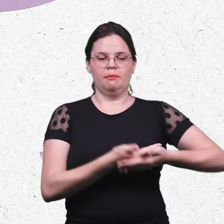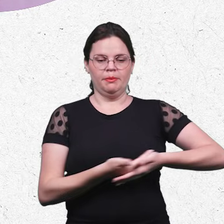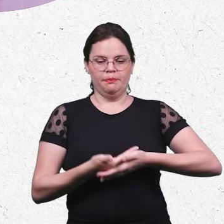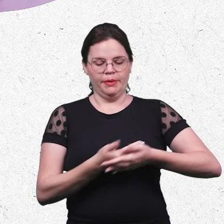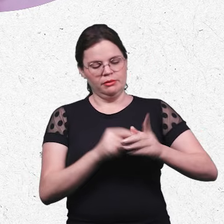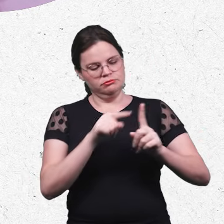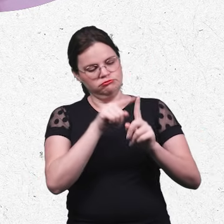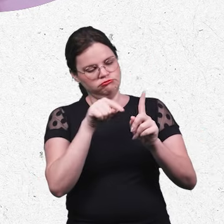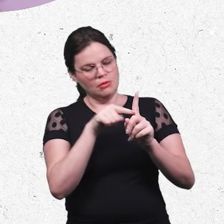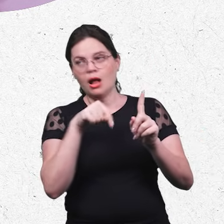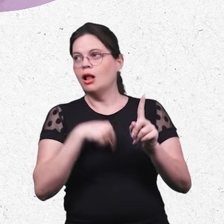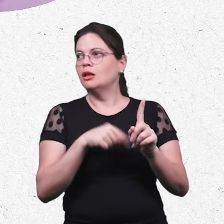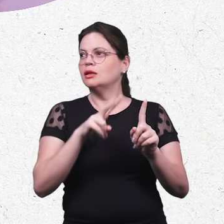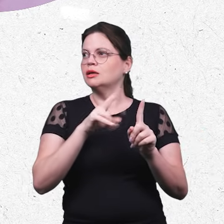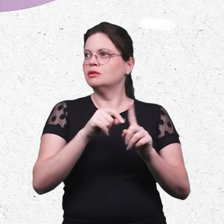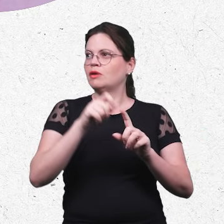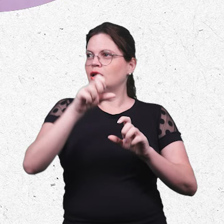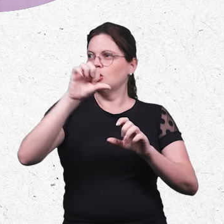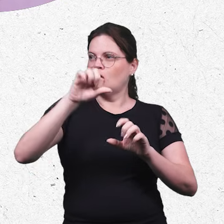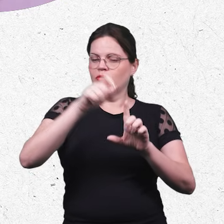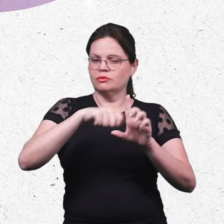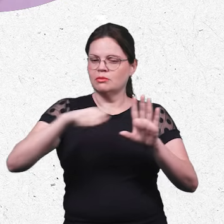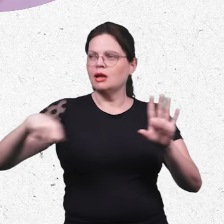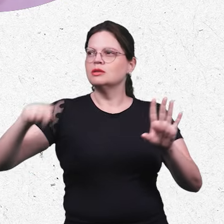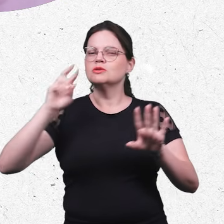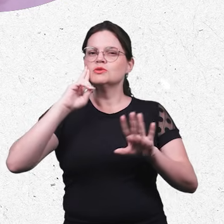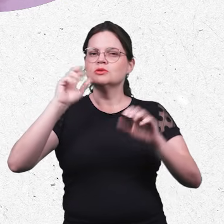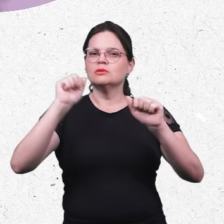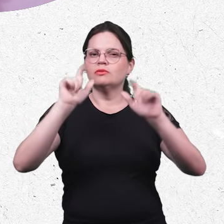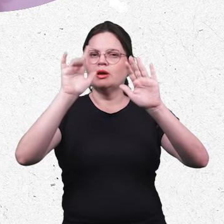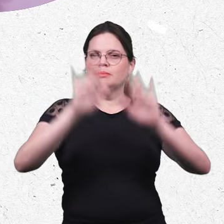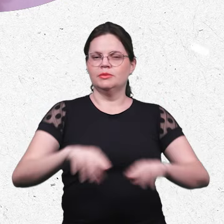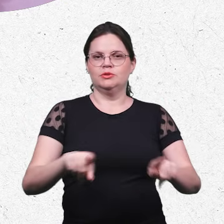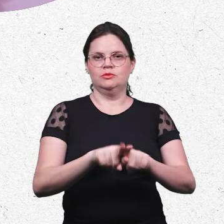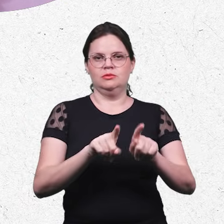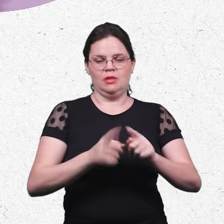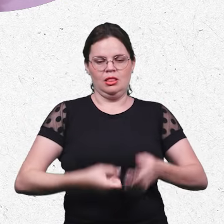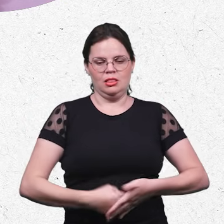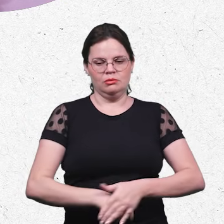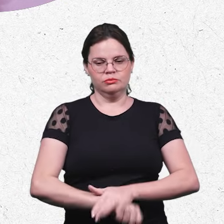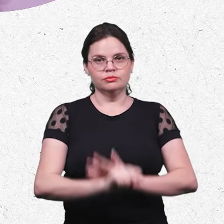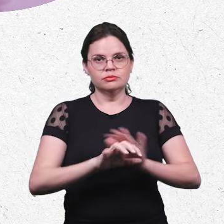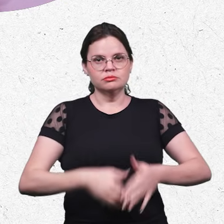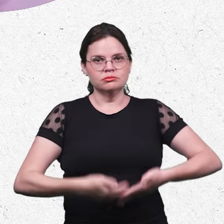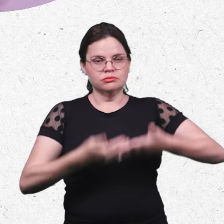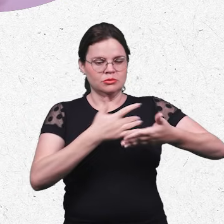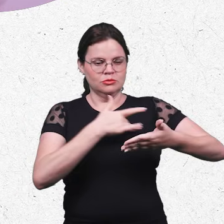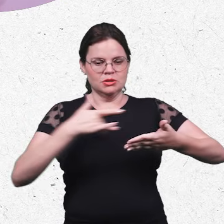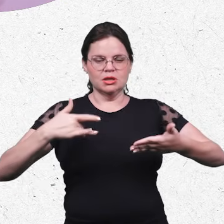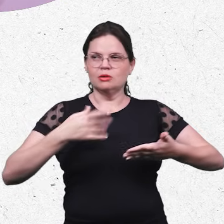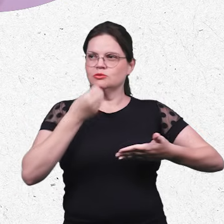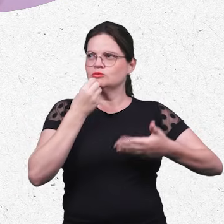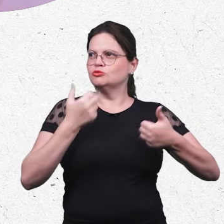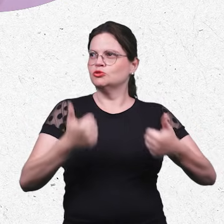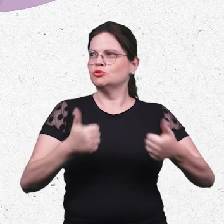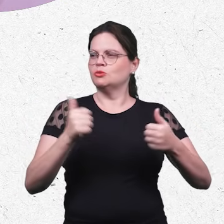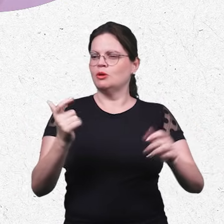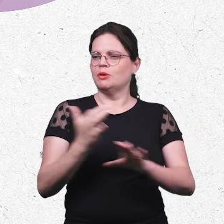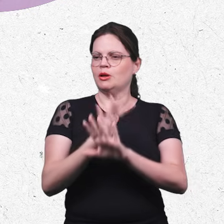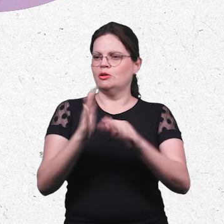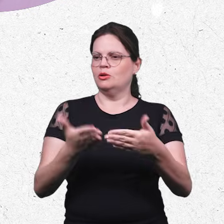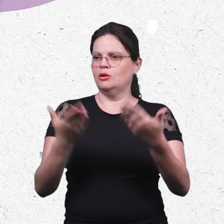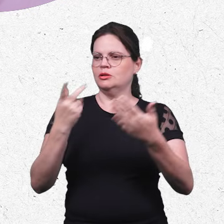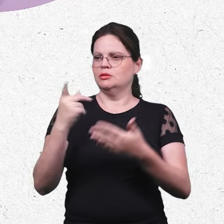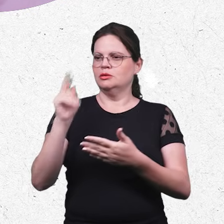as crianças que estão sendo geradas, meu Deus, que o Senhor possa dar uma bênção, que possa vir crianças com saúde para a honra e glória do nome do